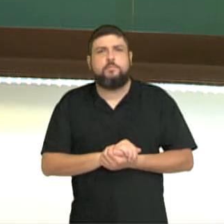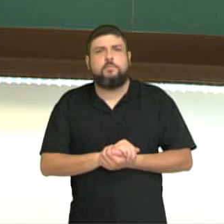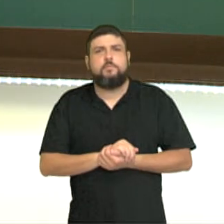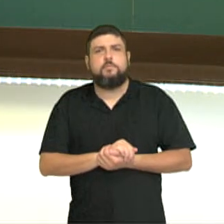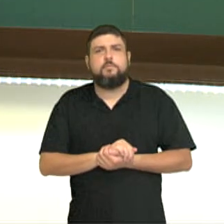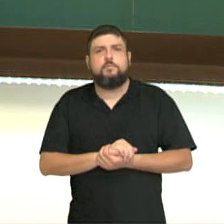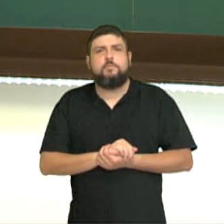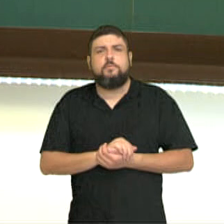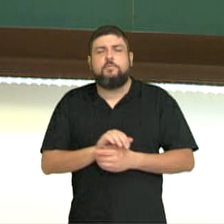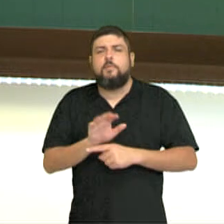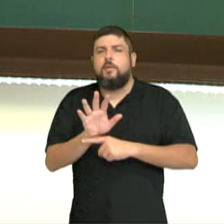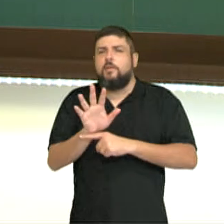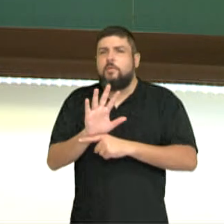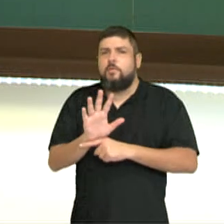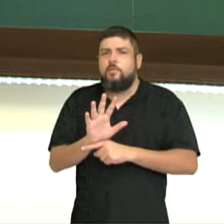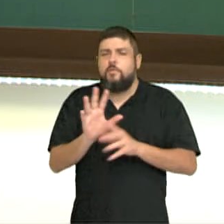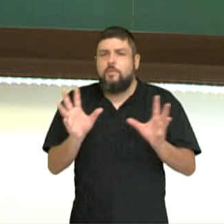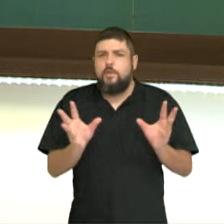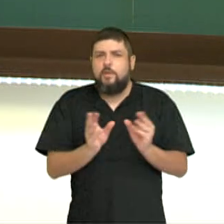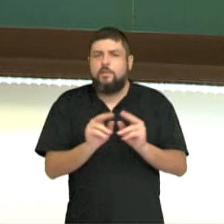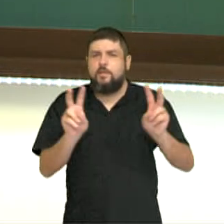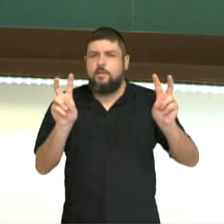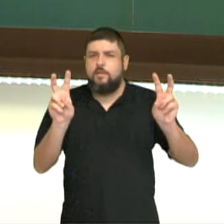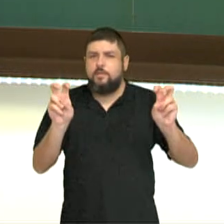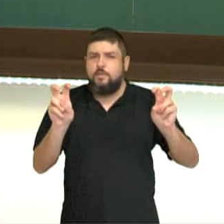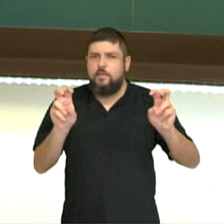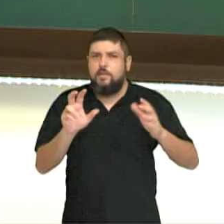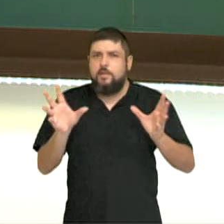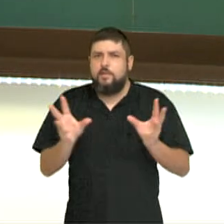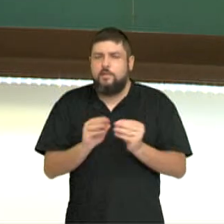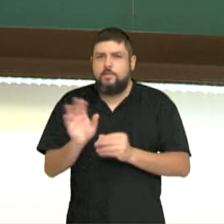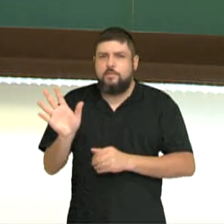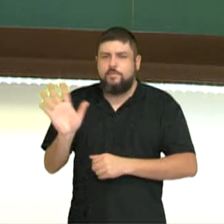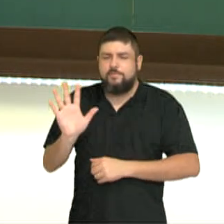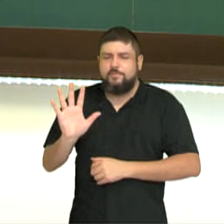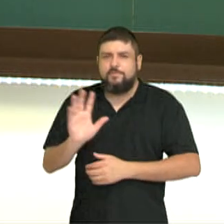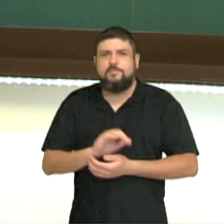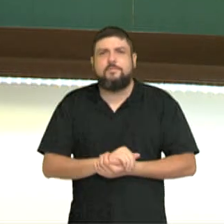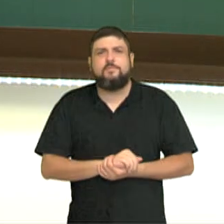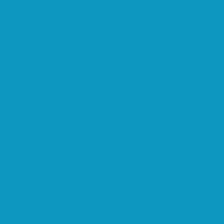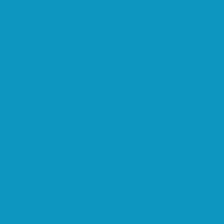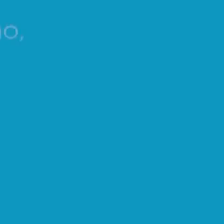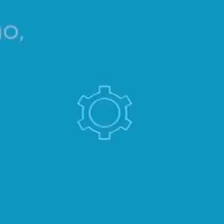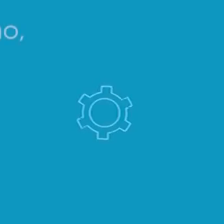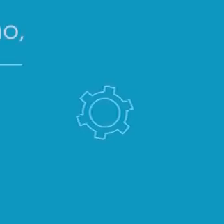falamos sobre resenha. Espero que vocês tenham gostado e até breve.